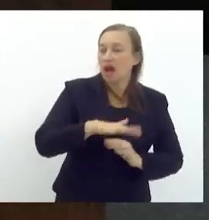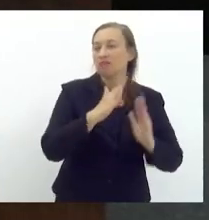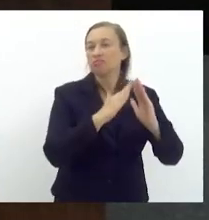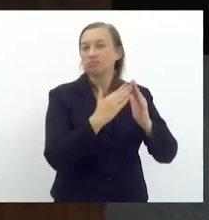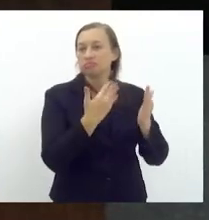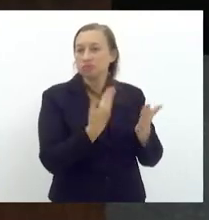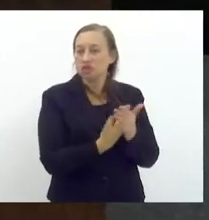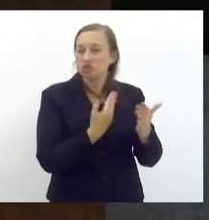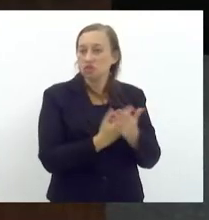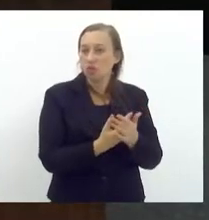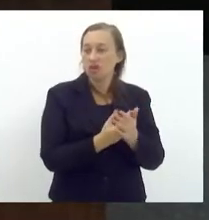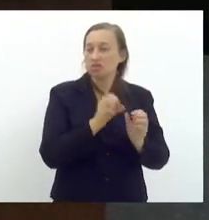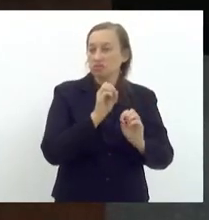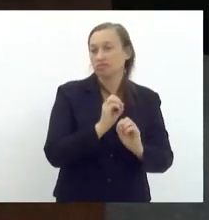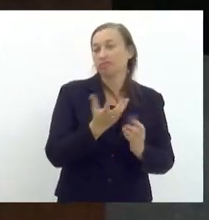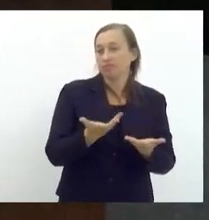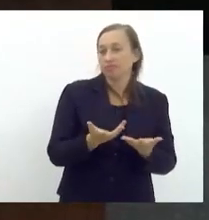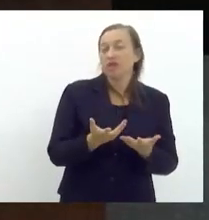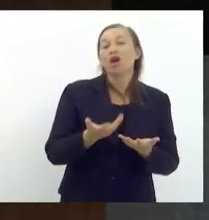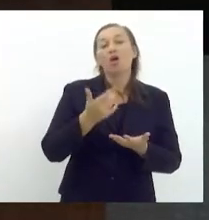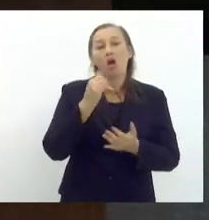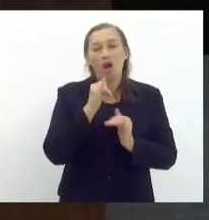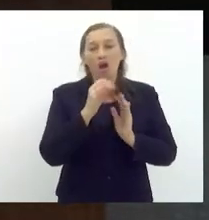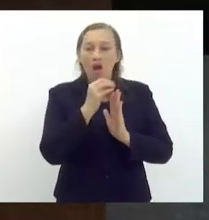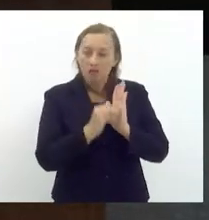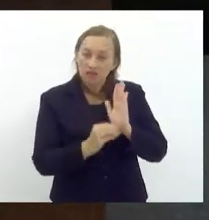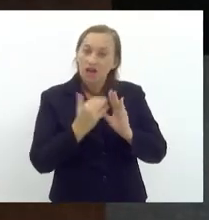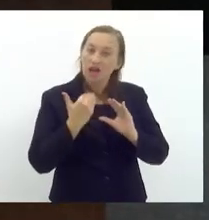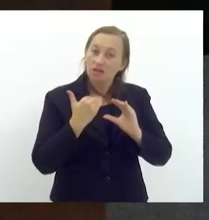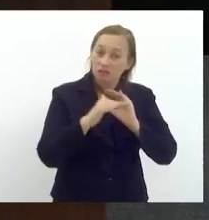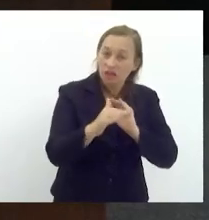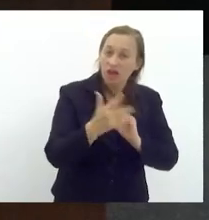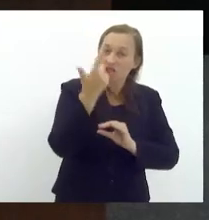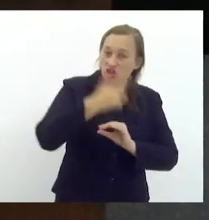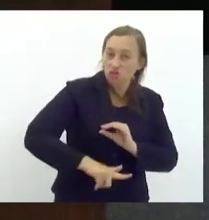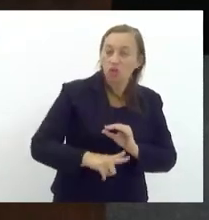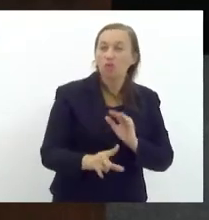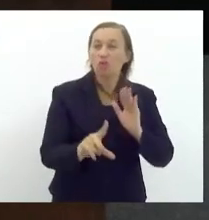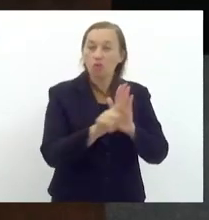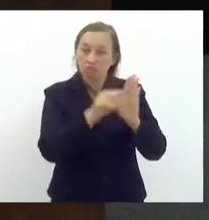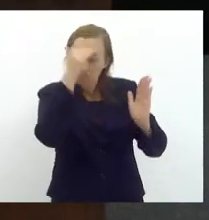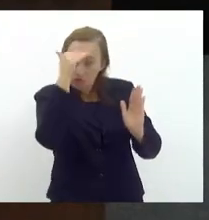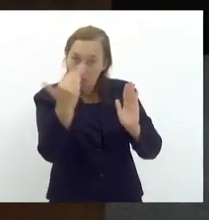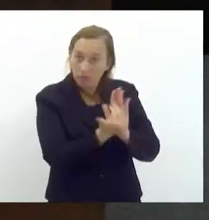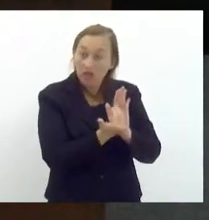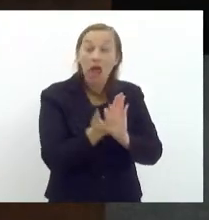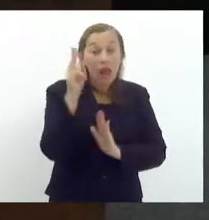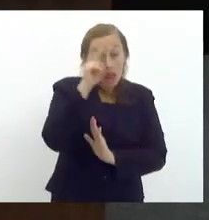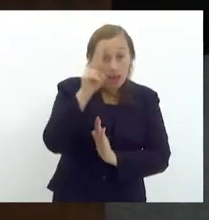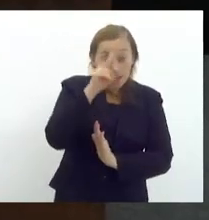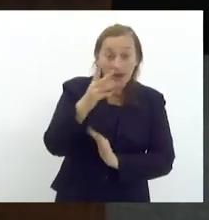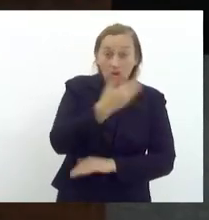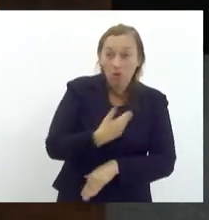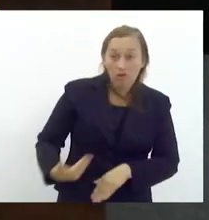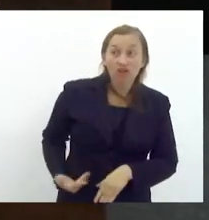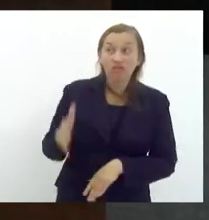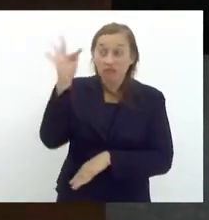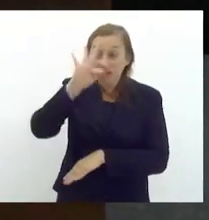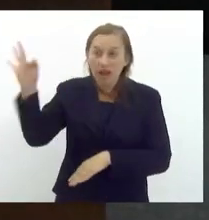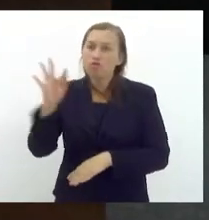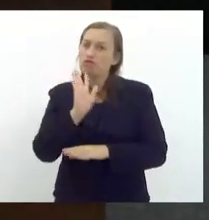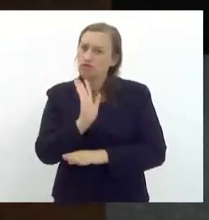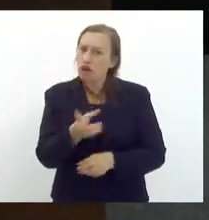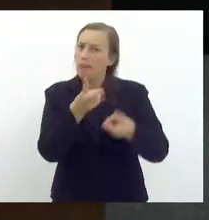eu vou viciar de novo a secretaria de educação cobrando o cumprimento da minha lei e quero lembrar que o governo federal já percebeu isso